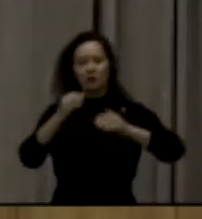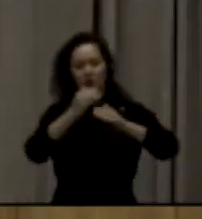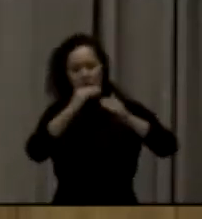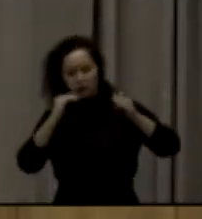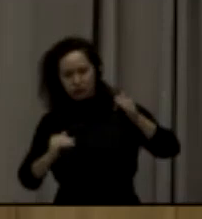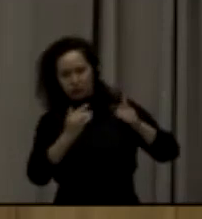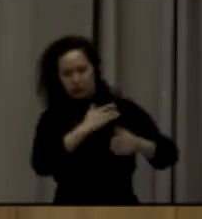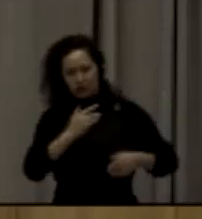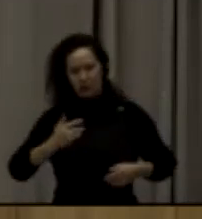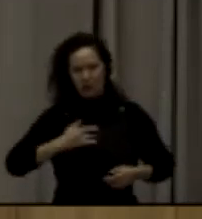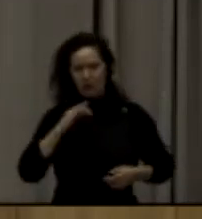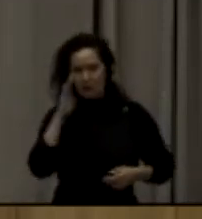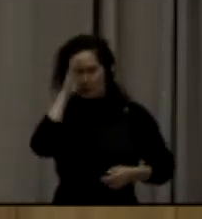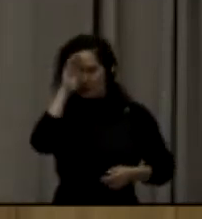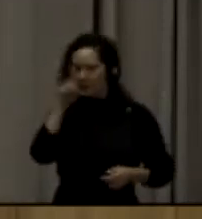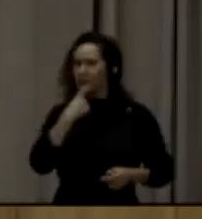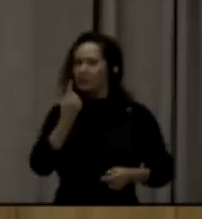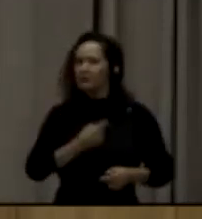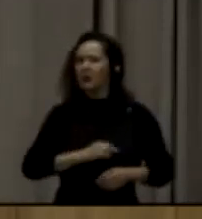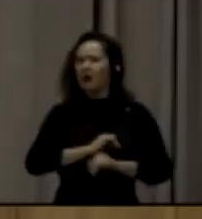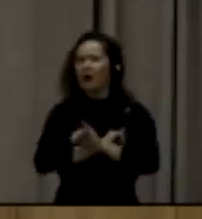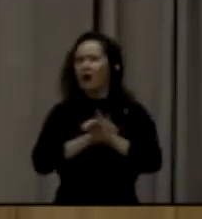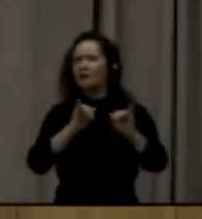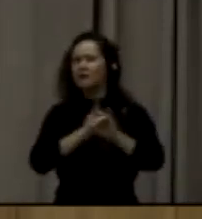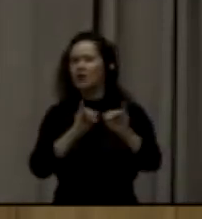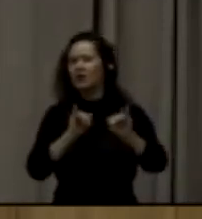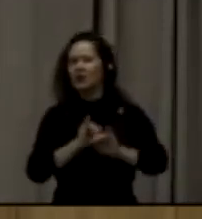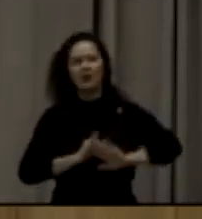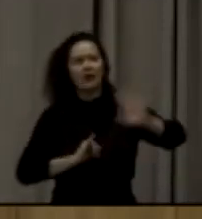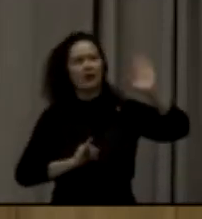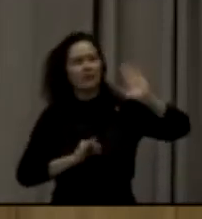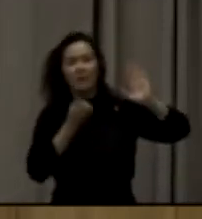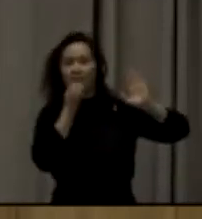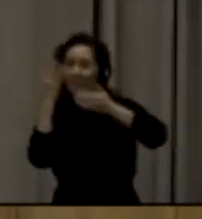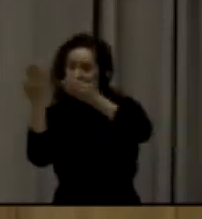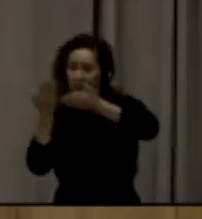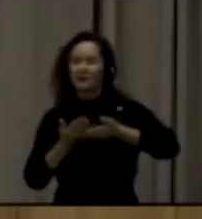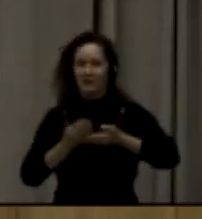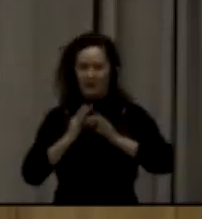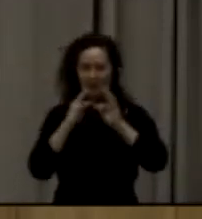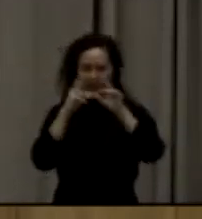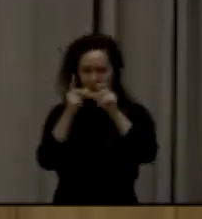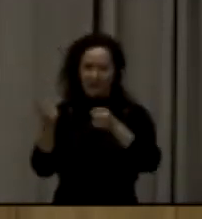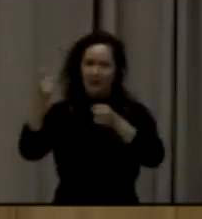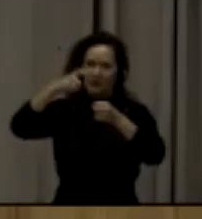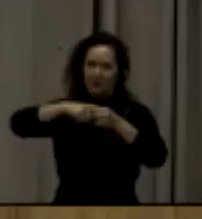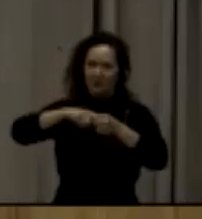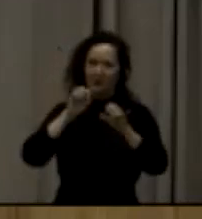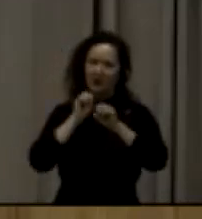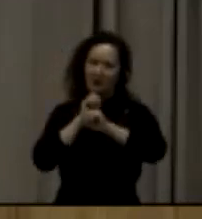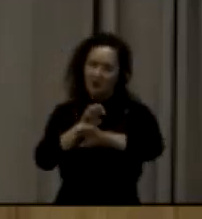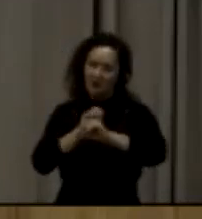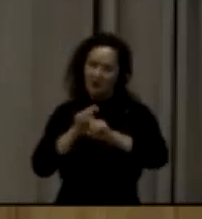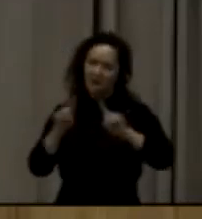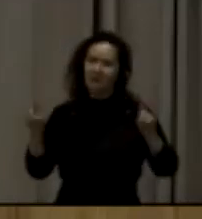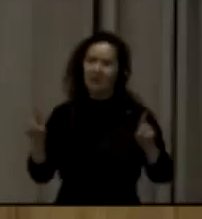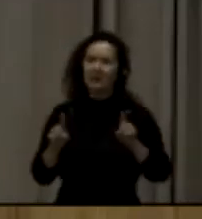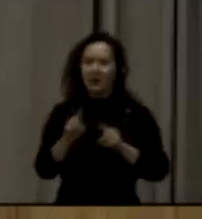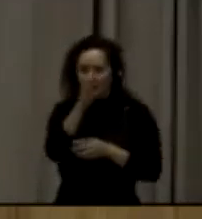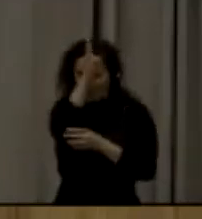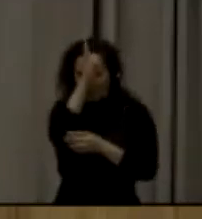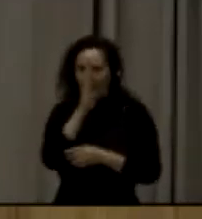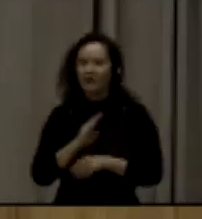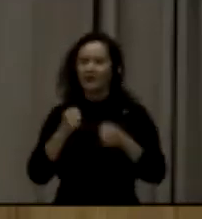de saúde, outro ponto fundamental, precisamos de campanhas, são bem-vindas as campanhas que estão sendo retomadas, mas é preciso